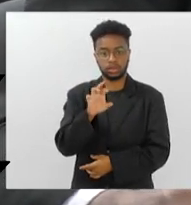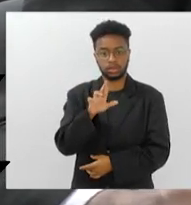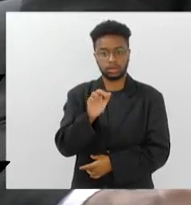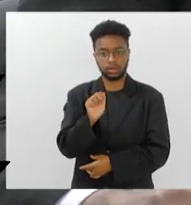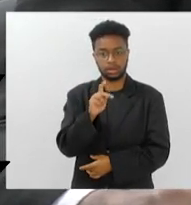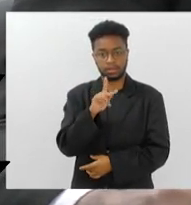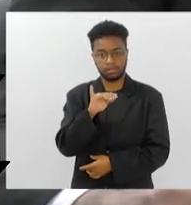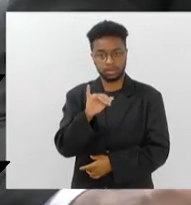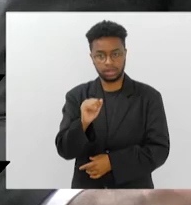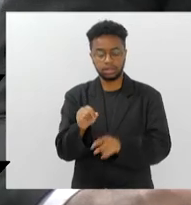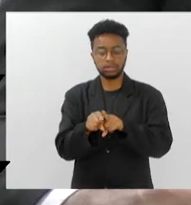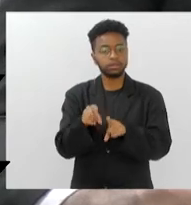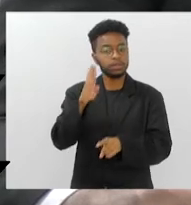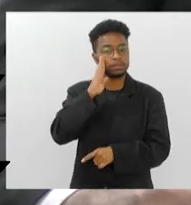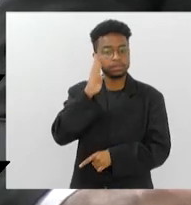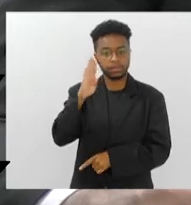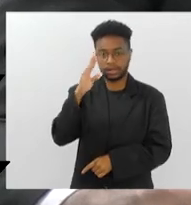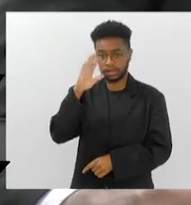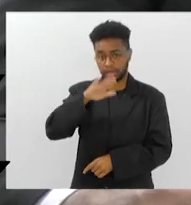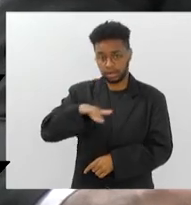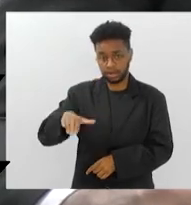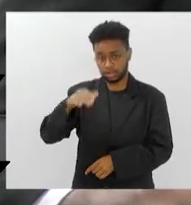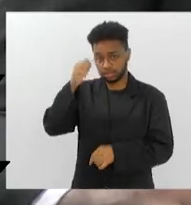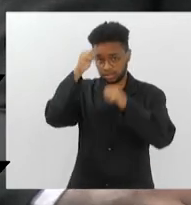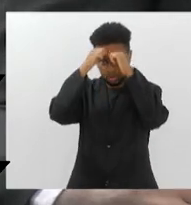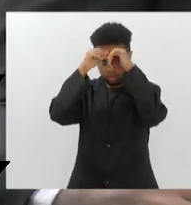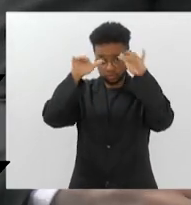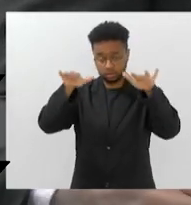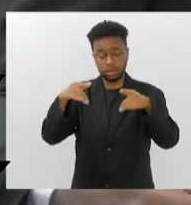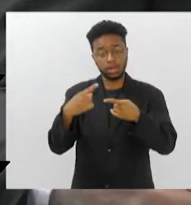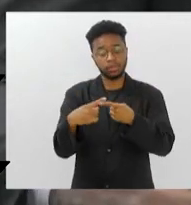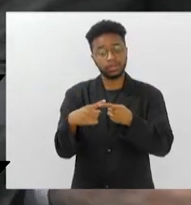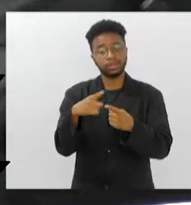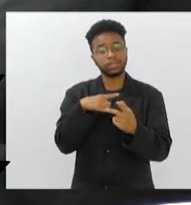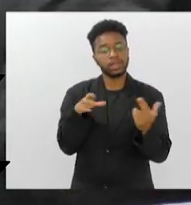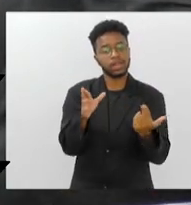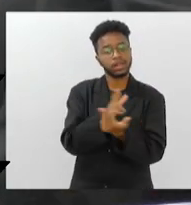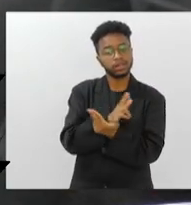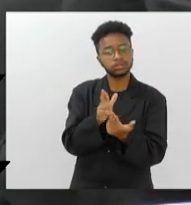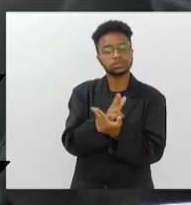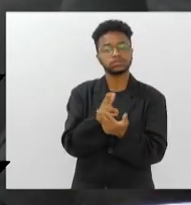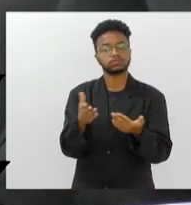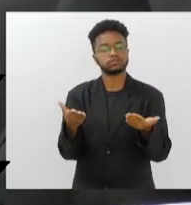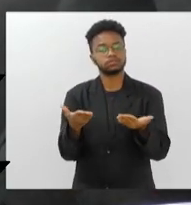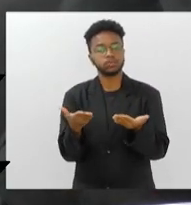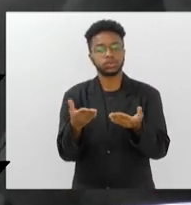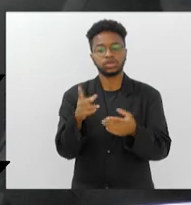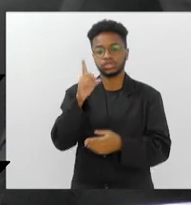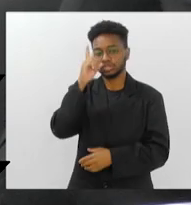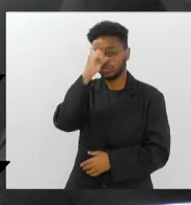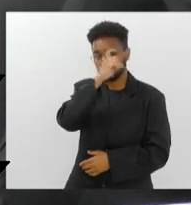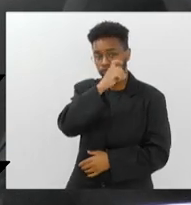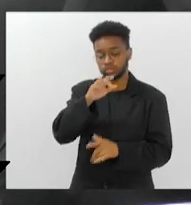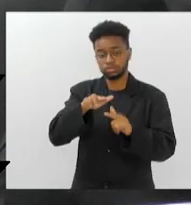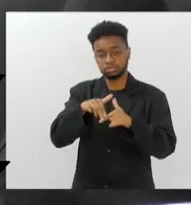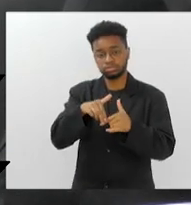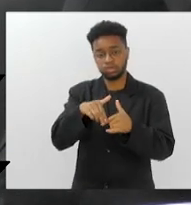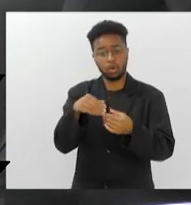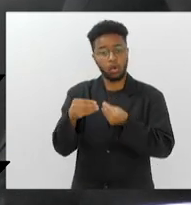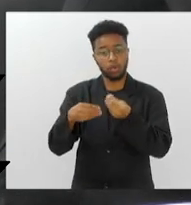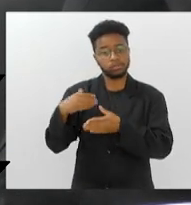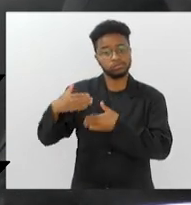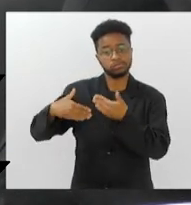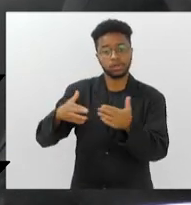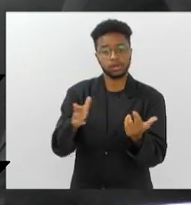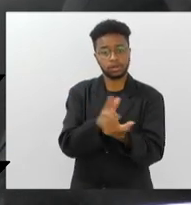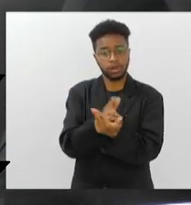crianças com Transtorno do espectro autista que tem hoje uma relação difícil Nas questões das das relações não é e